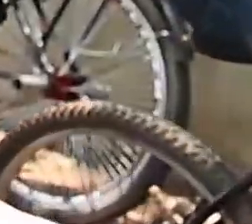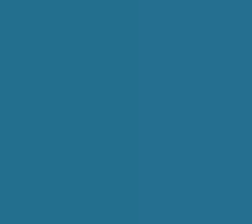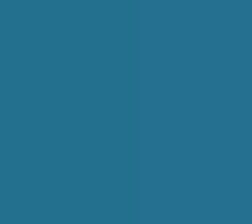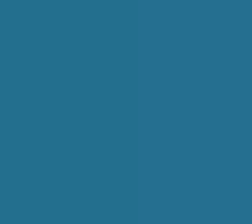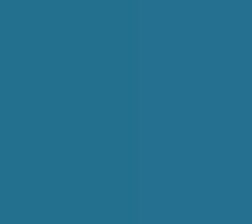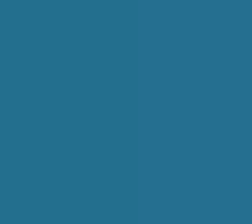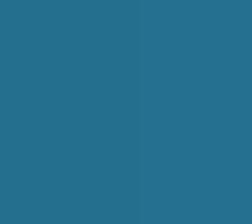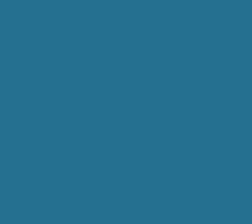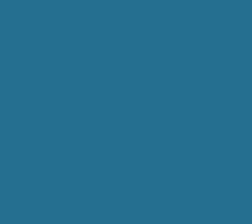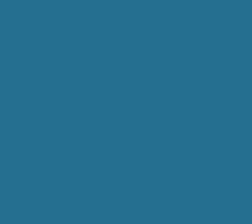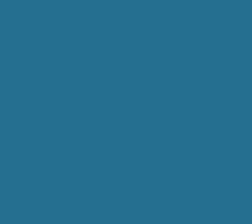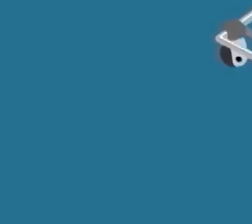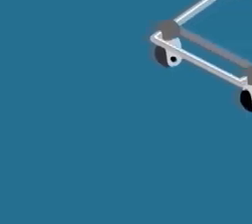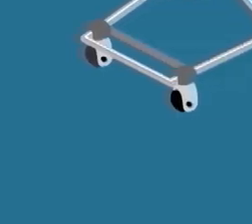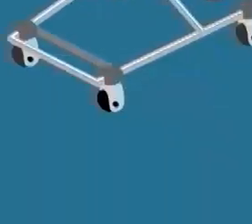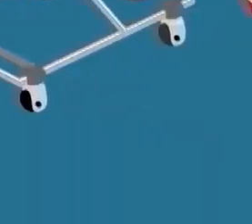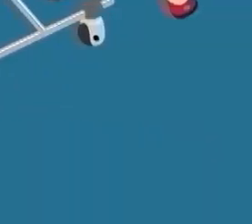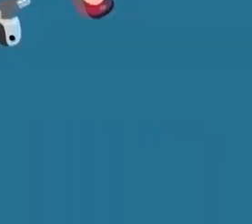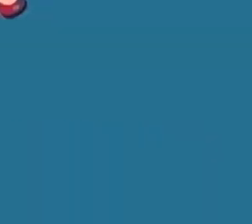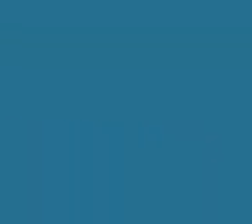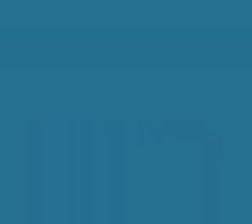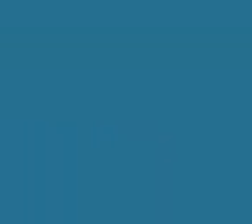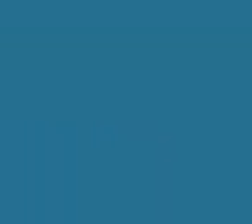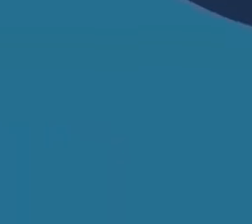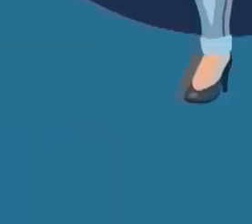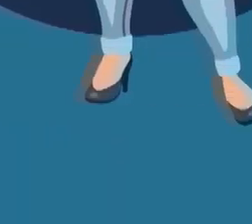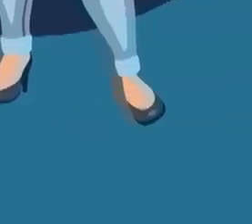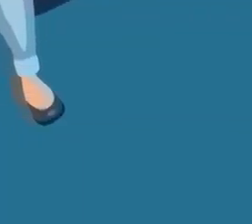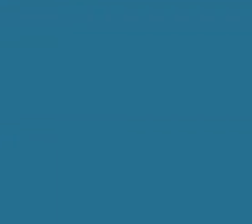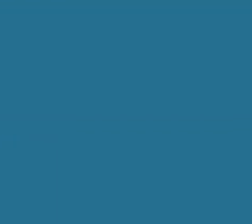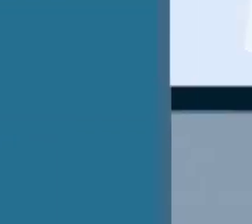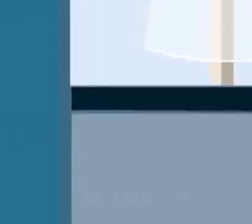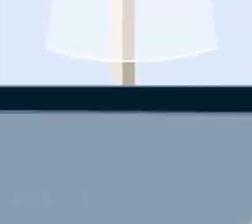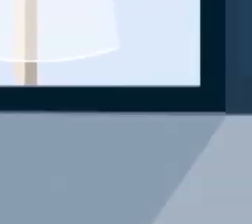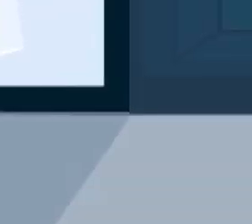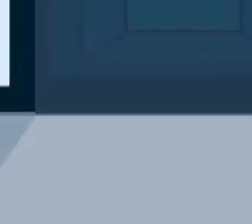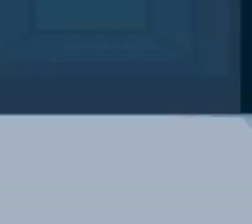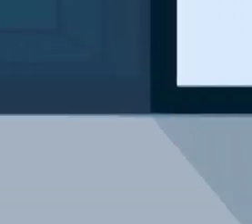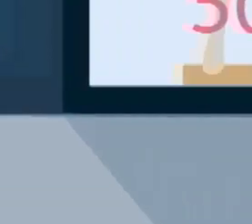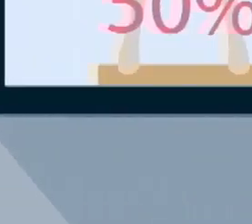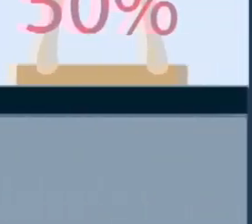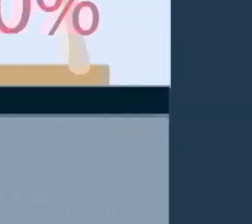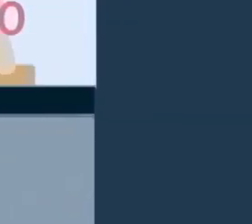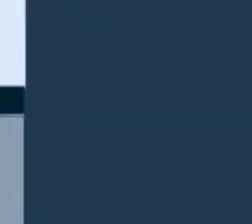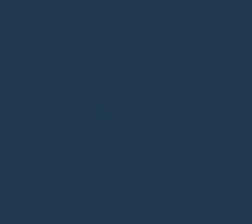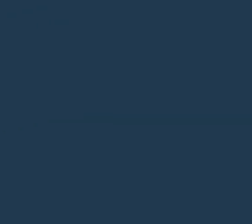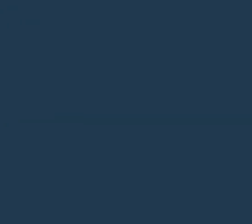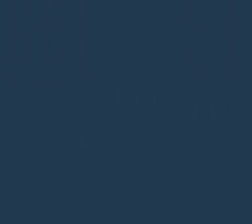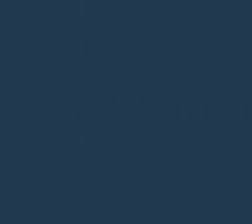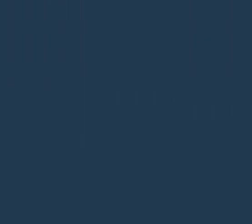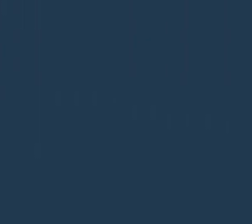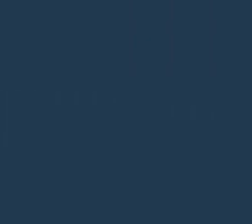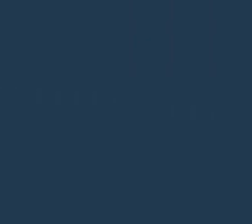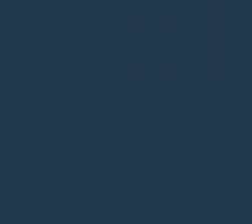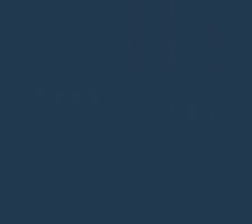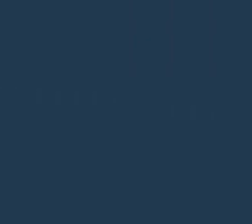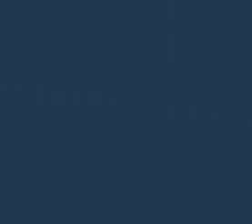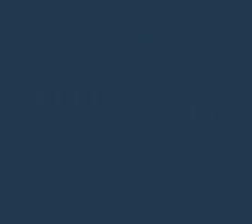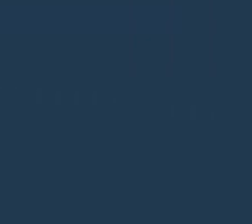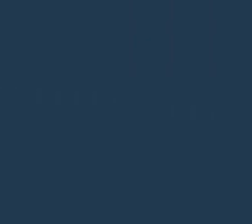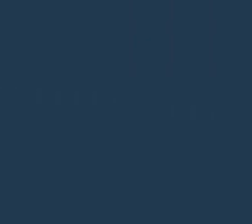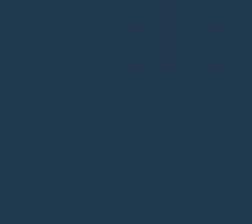planejamento. Hoje, vivemos em uma sociedade consumista, que gosta de satisfazer seus desejos através das